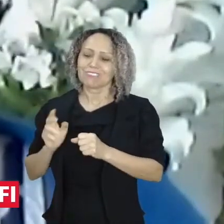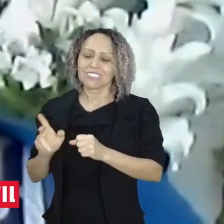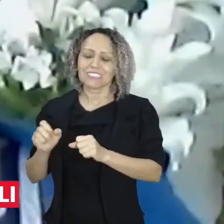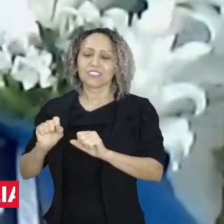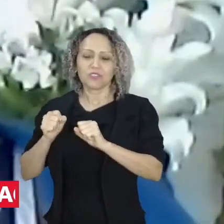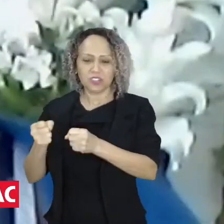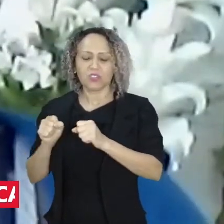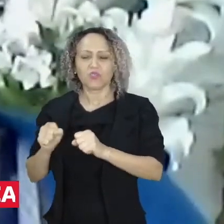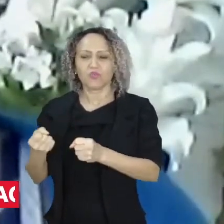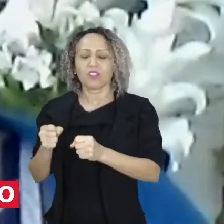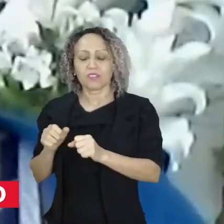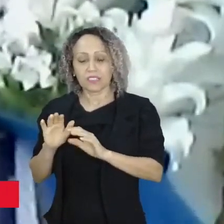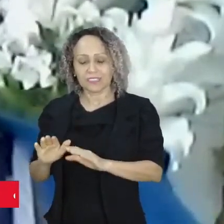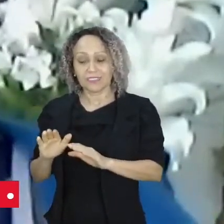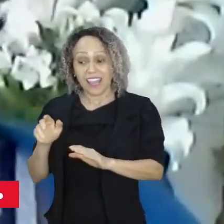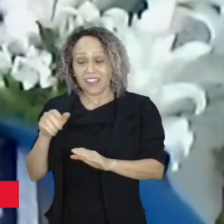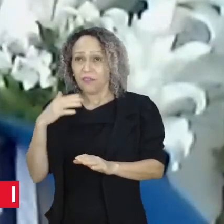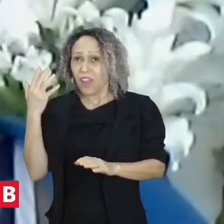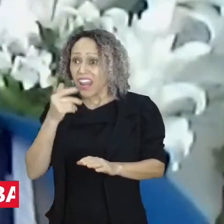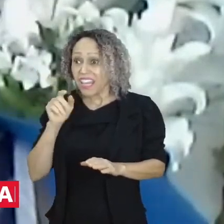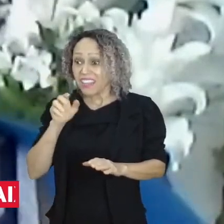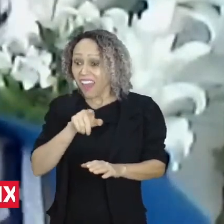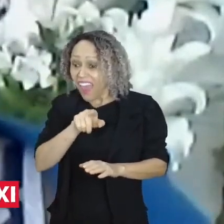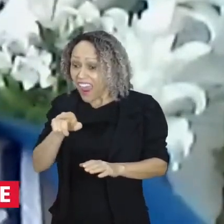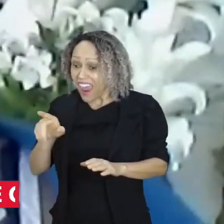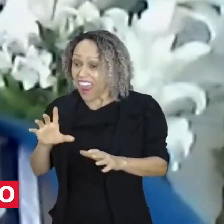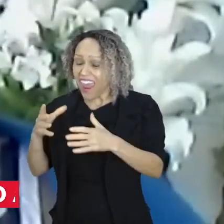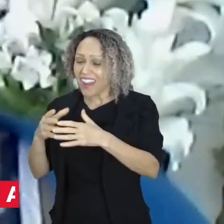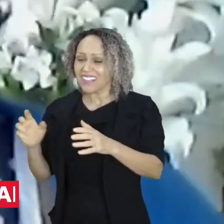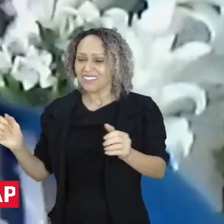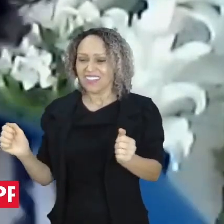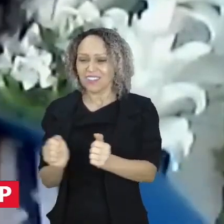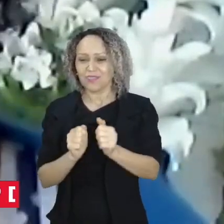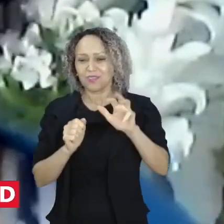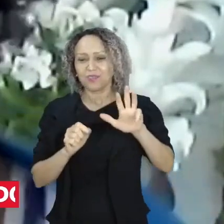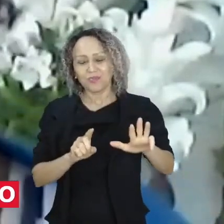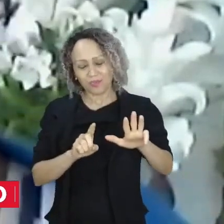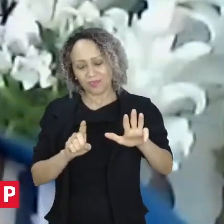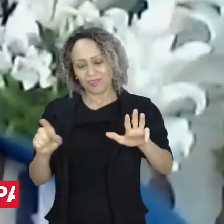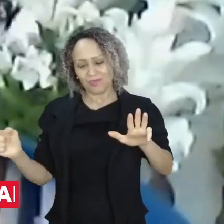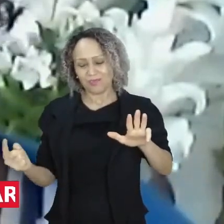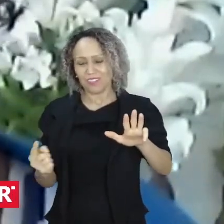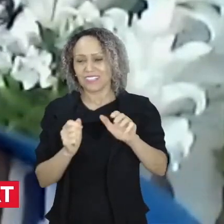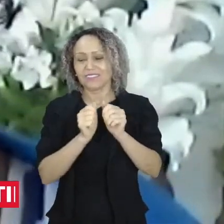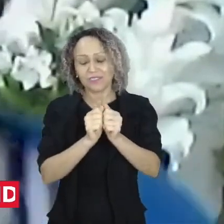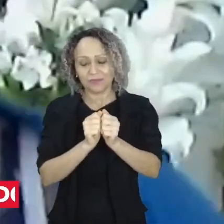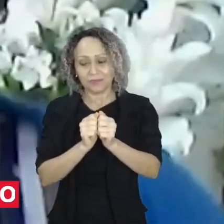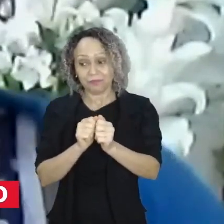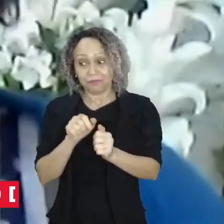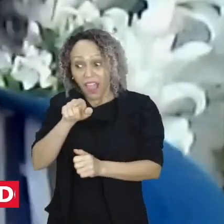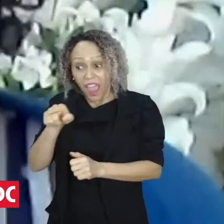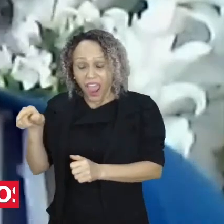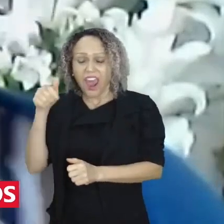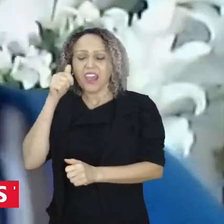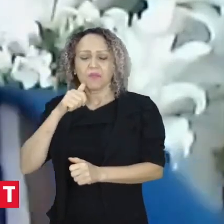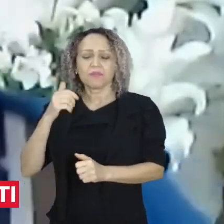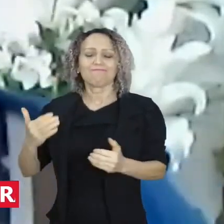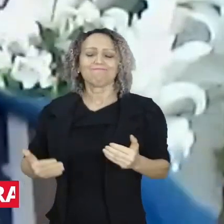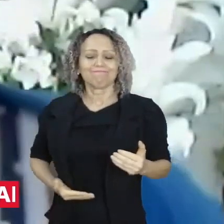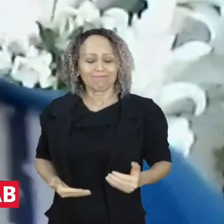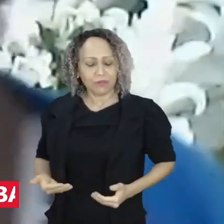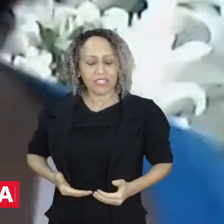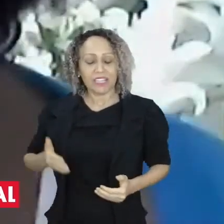carteiras assinadas, mas, principalmente na pandemia, elas foi a primeira vítima,